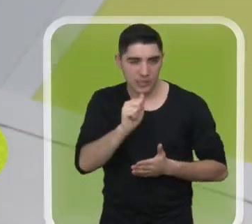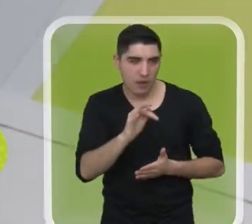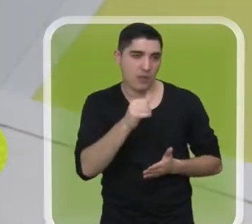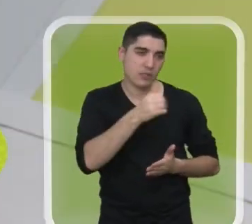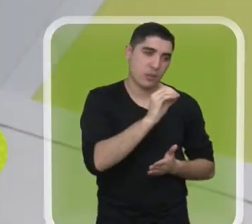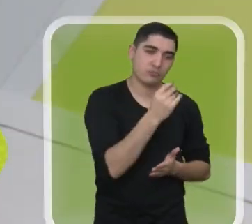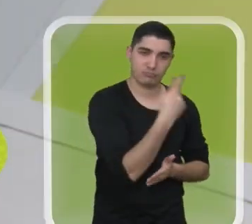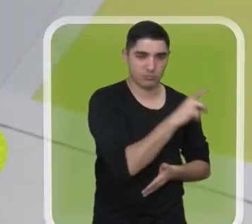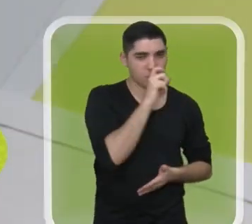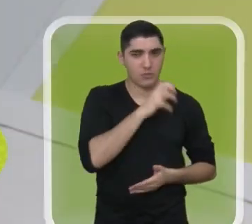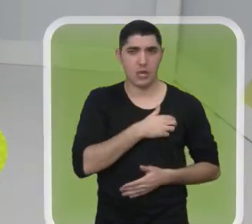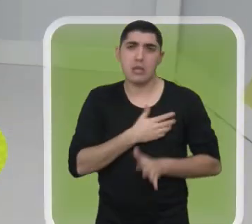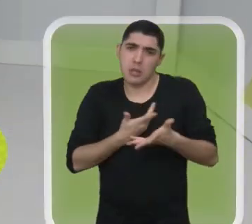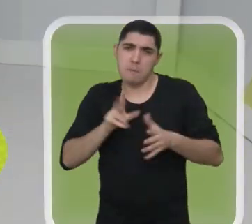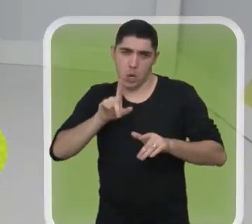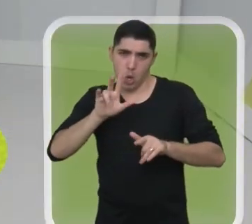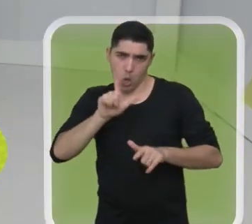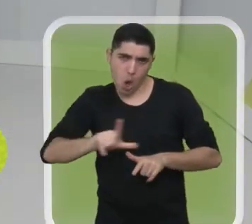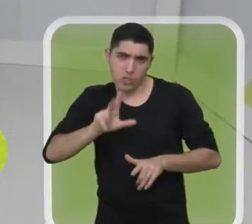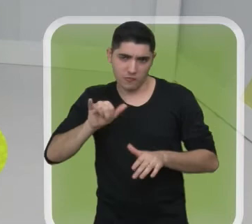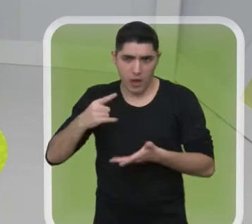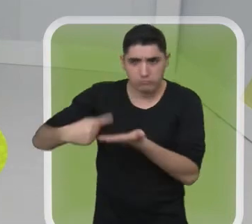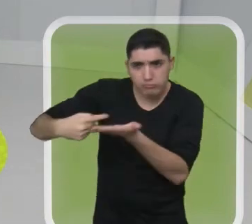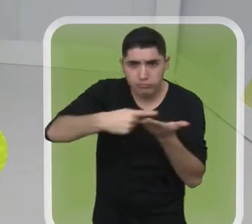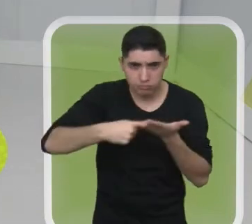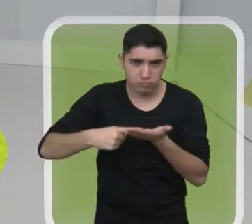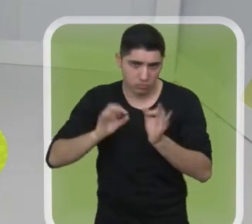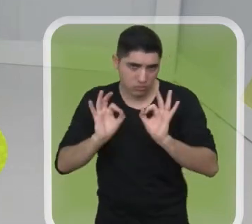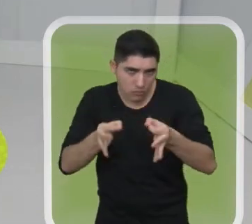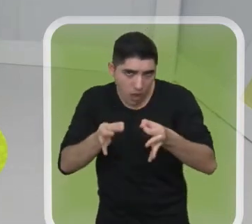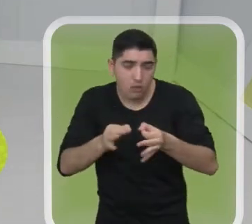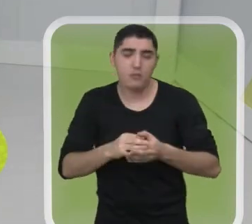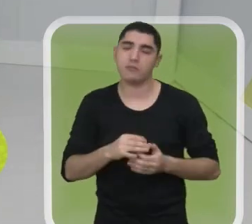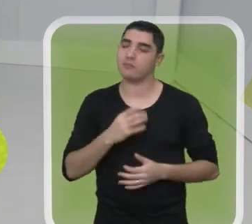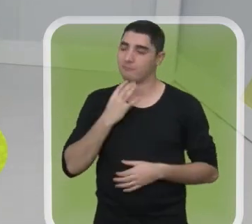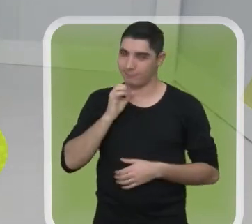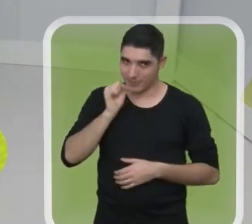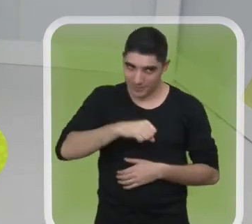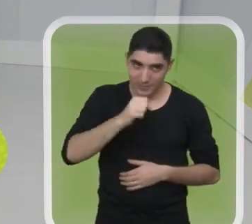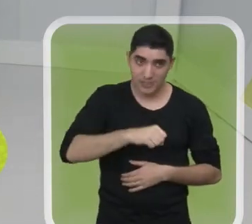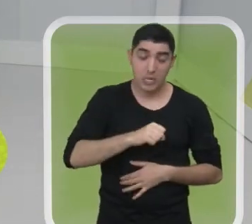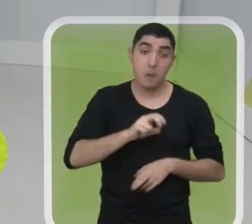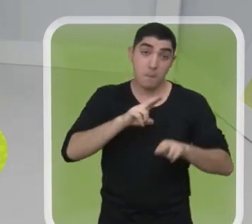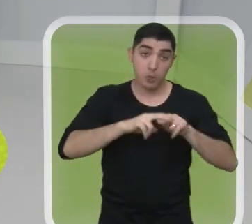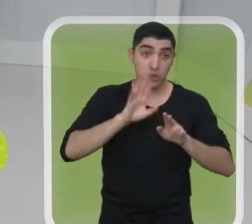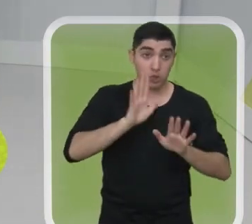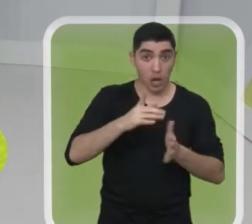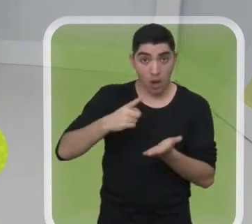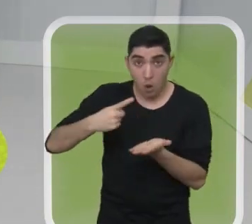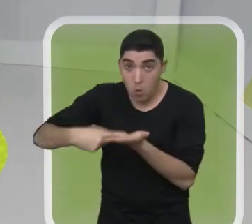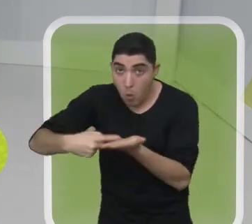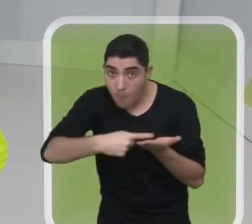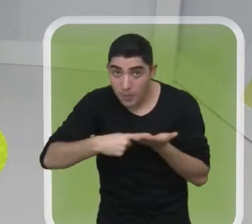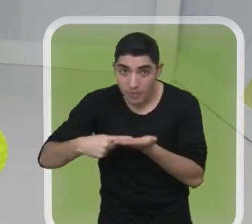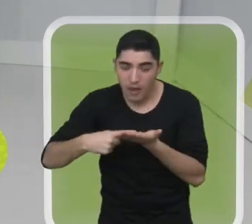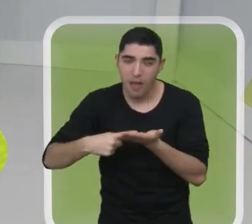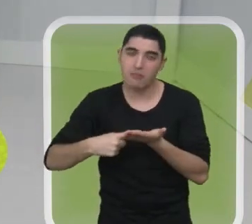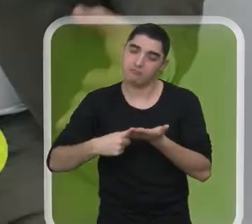que 50-50, tá tudo certo também. Perfeito, sem dúvida. O barato não sai caro, né? Sim,